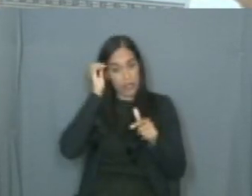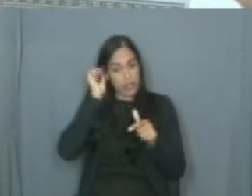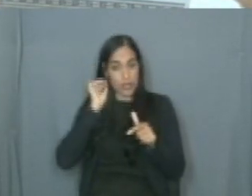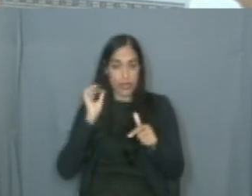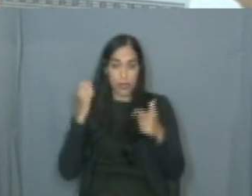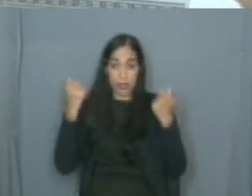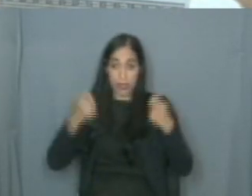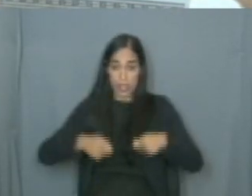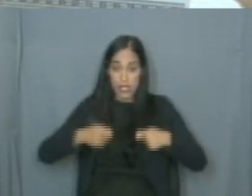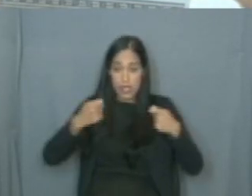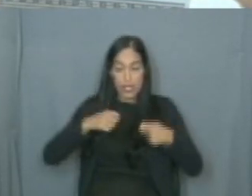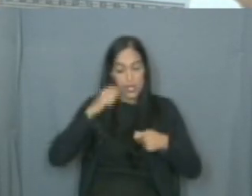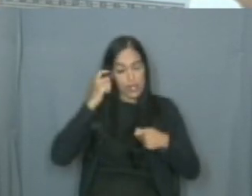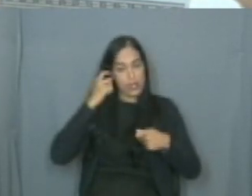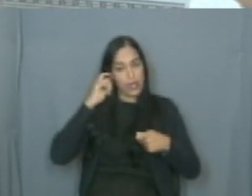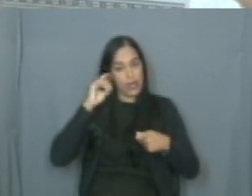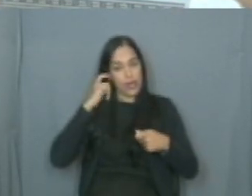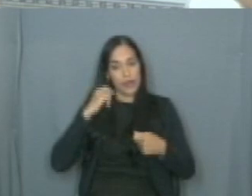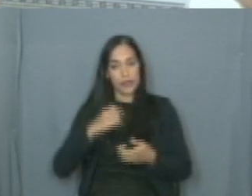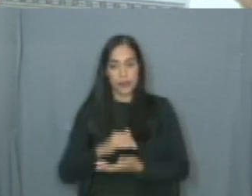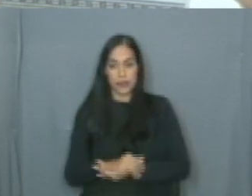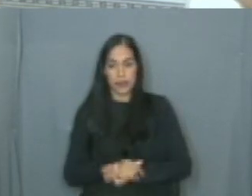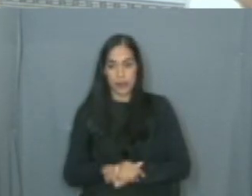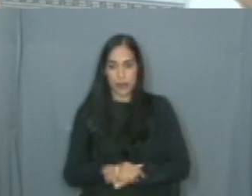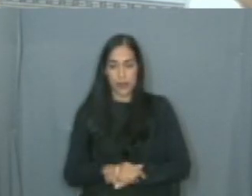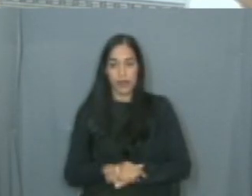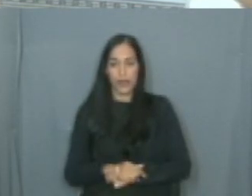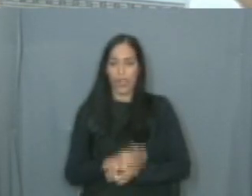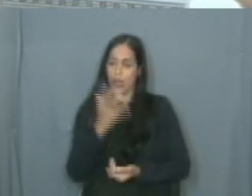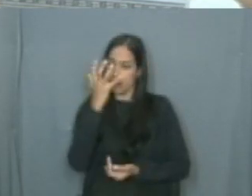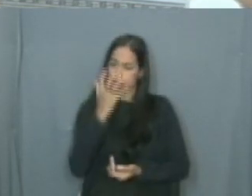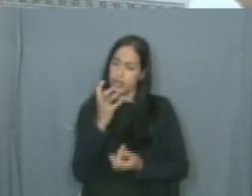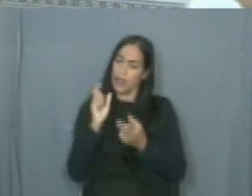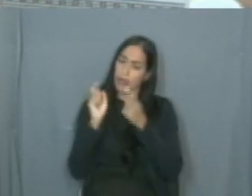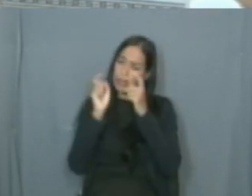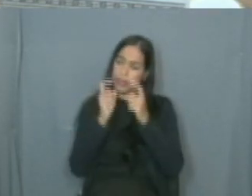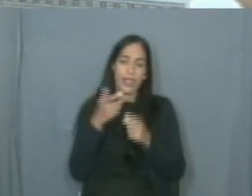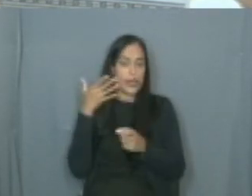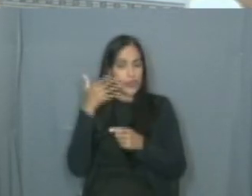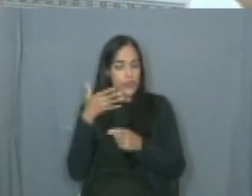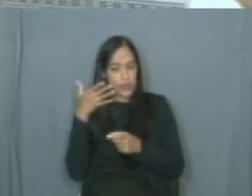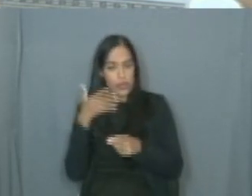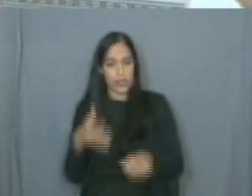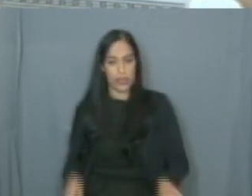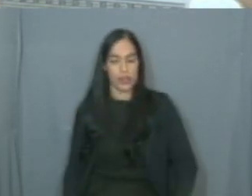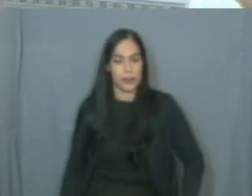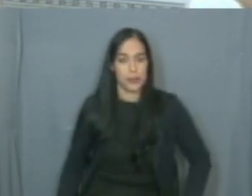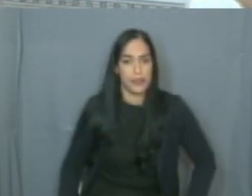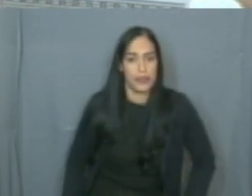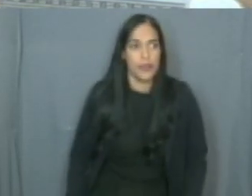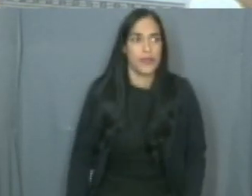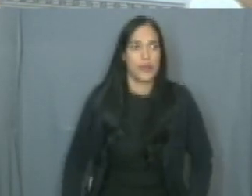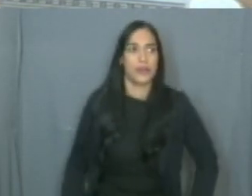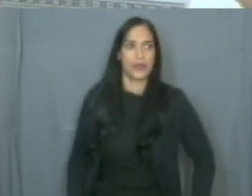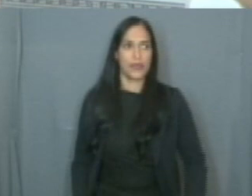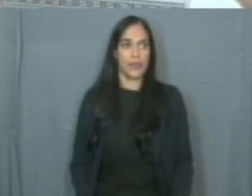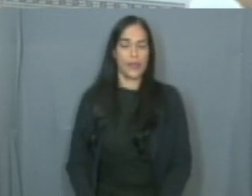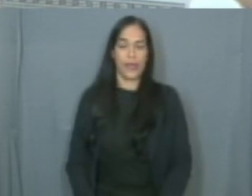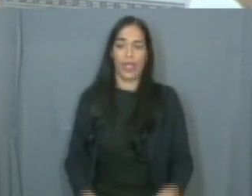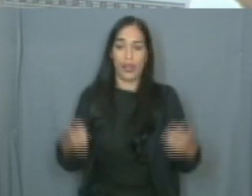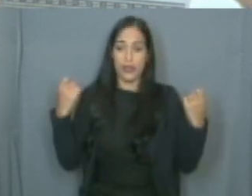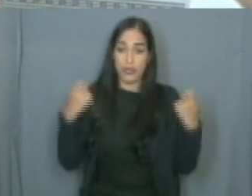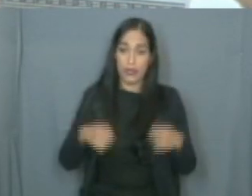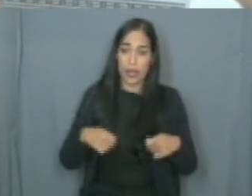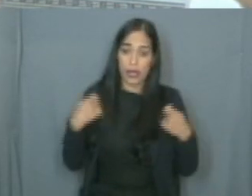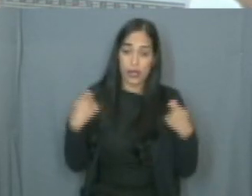trabalhar. Então, isso é você discutir a questão com seriedade. Discutir a questão com seriedade